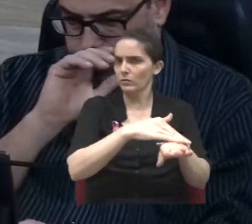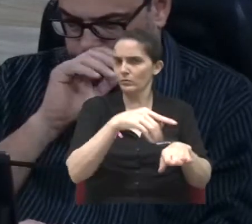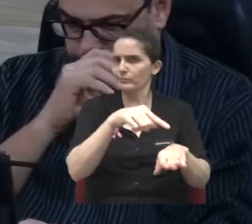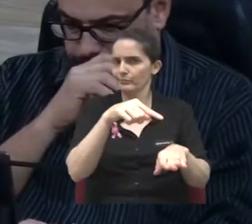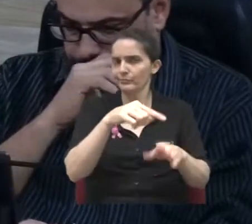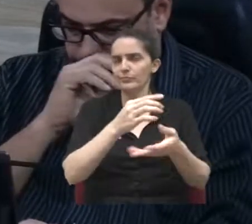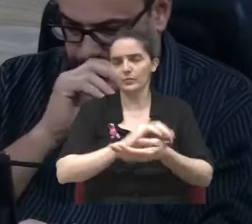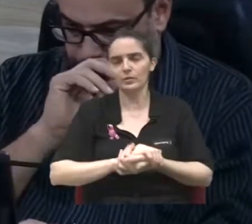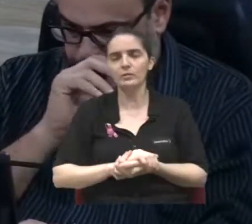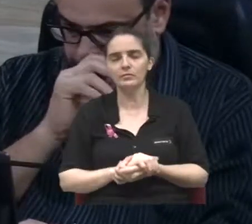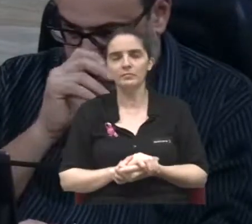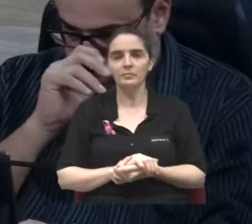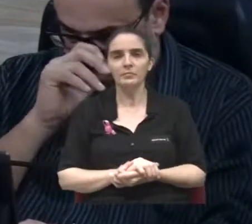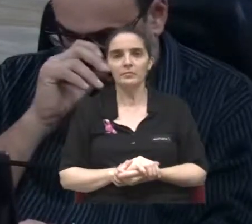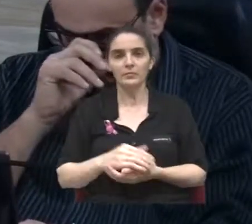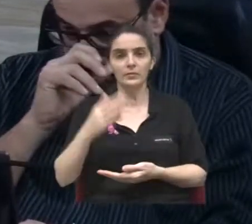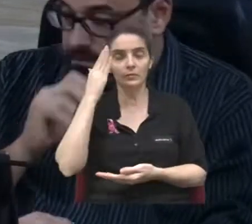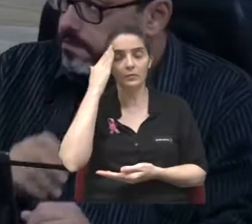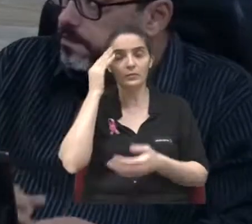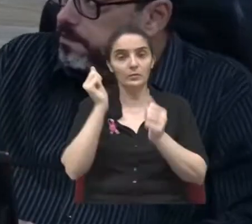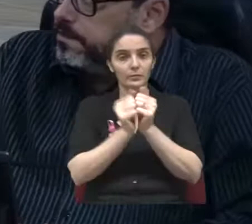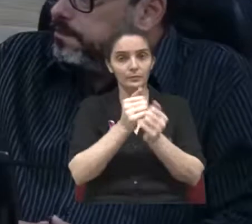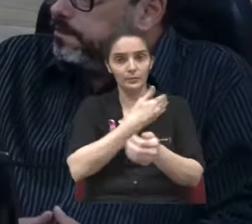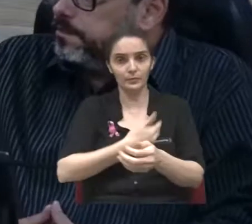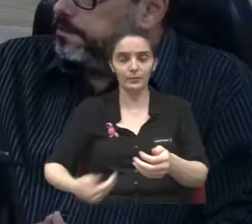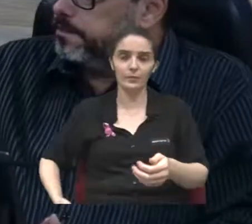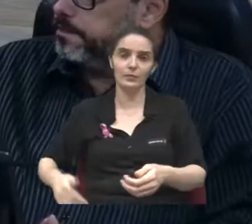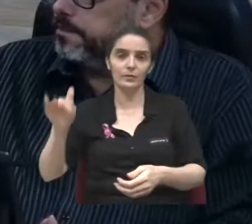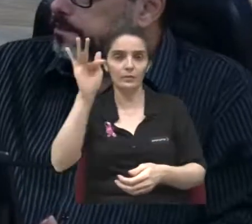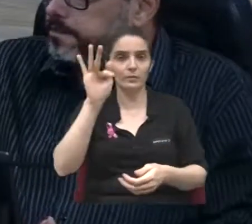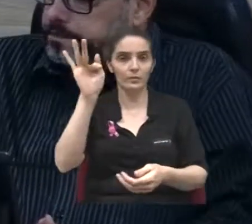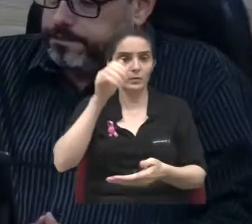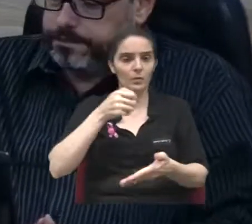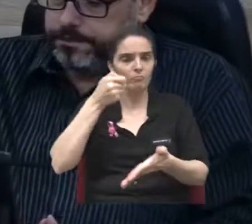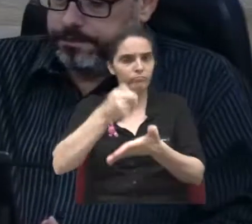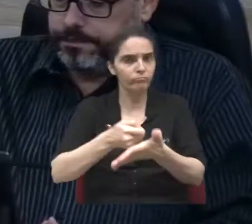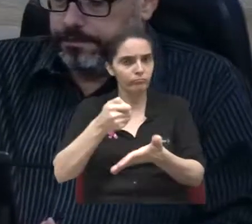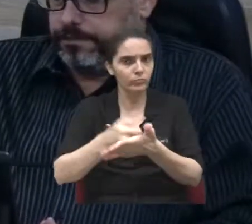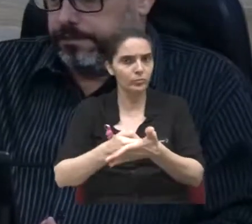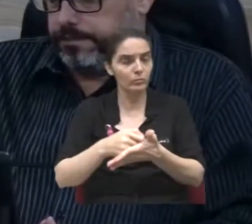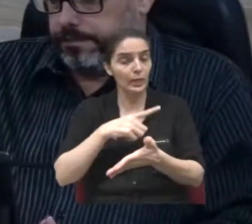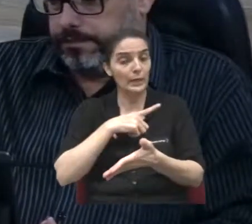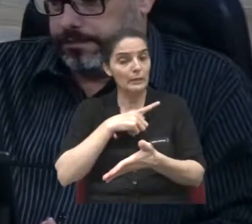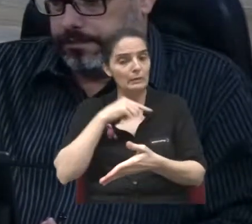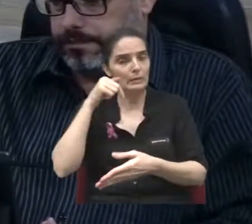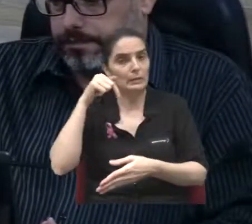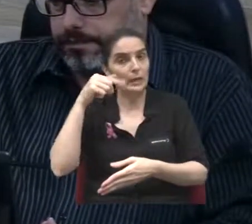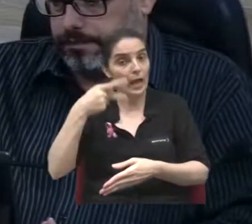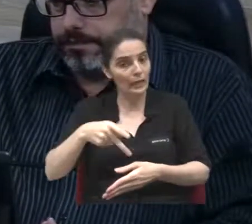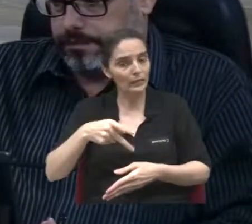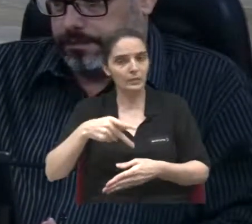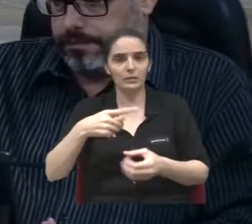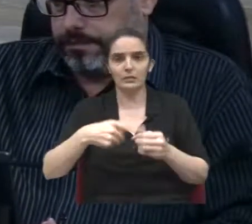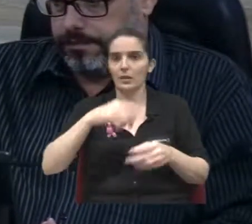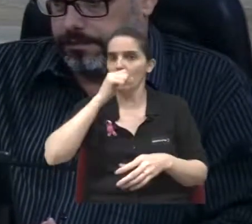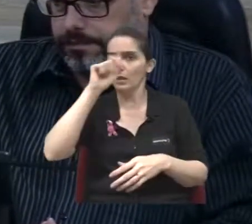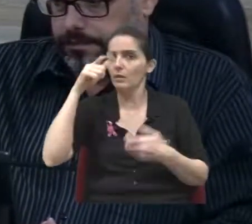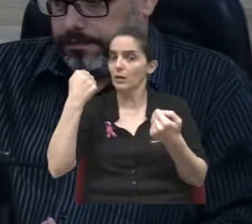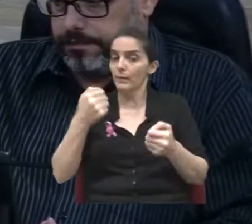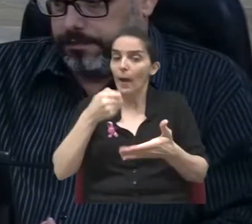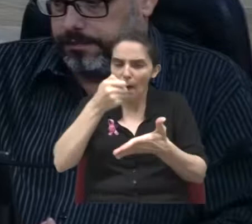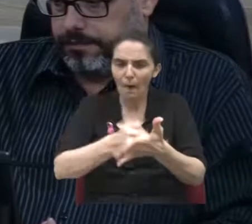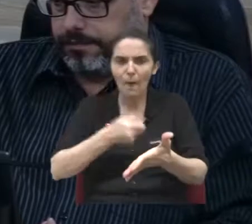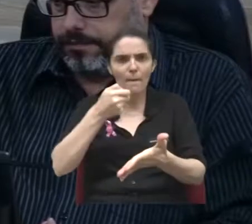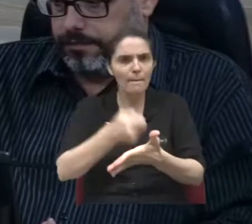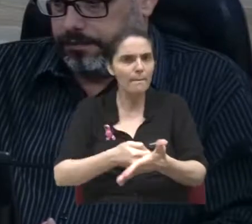do governo federal, cobrar para a cidade de Limeira. Nós temos que cobrar, independente de qualquer